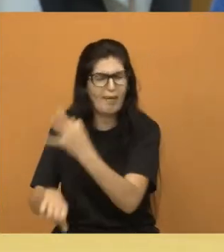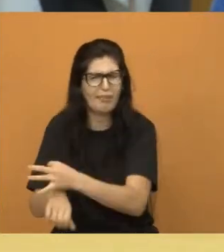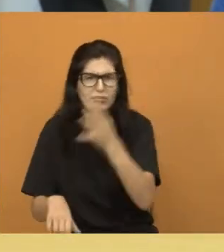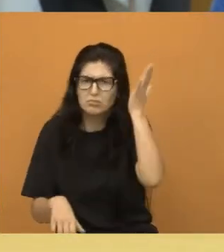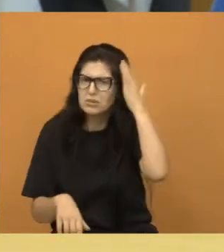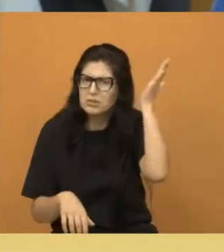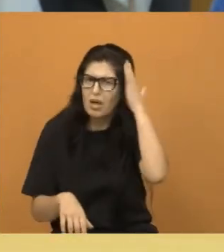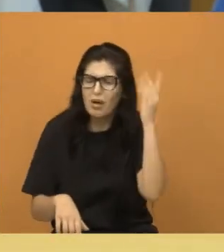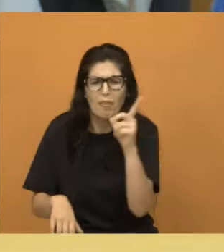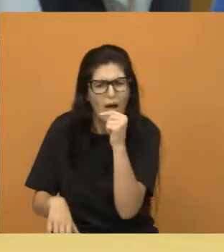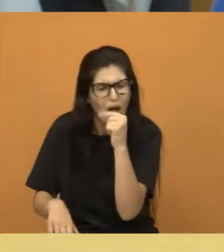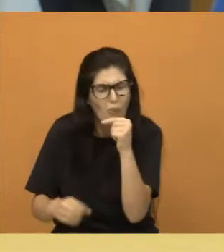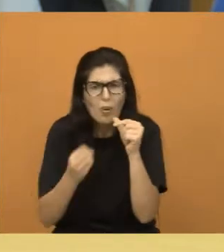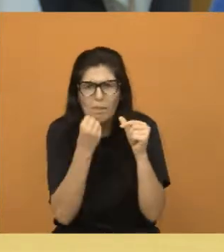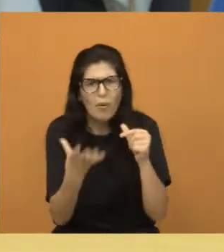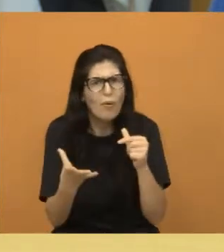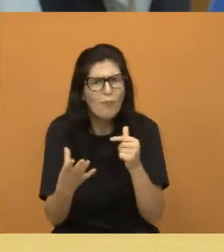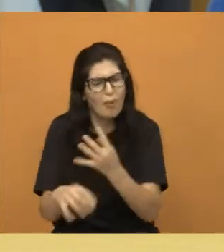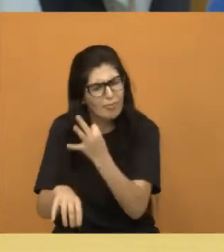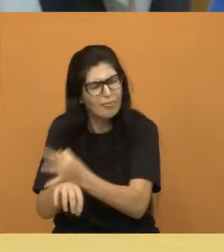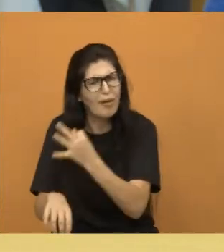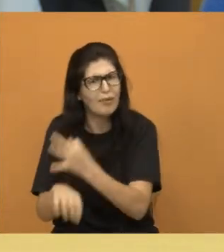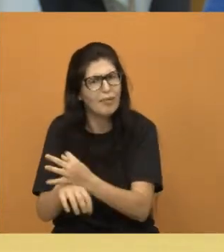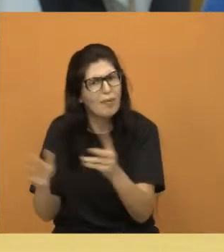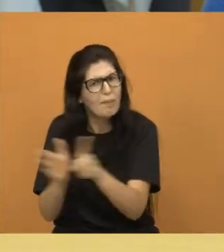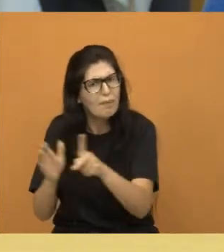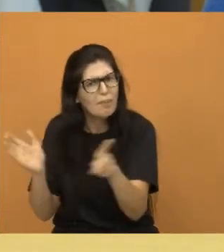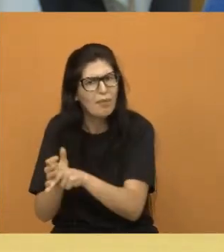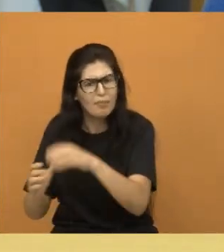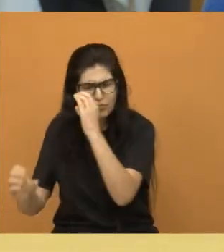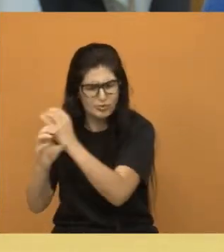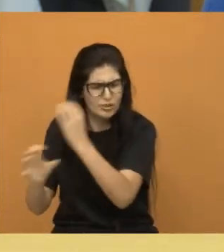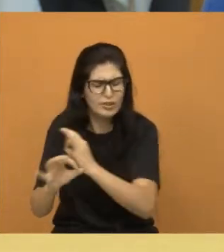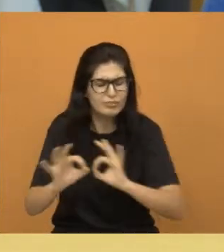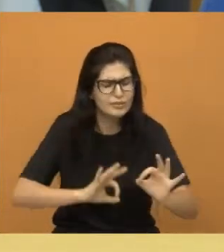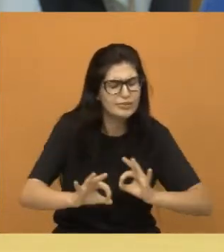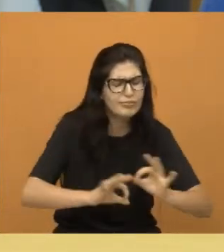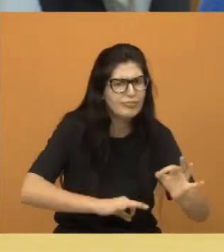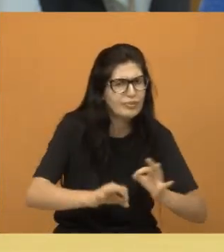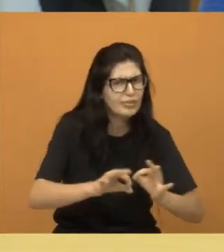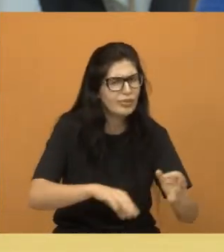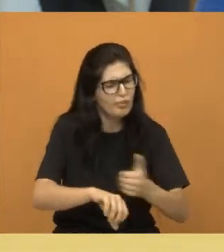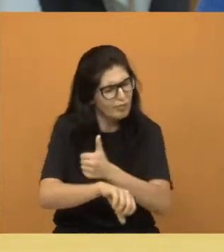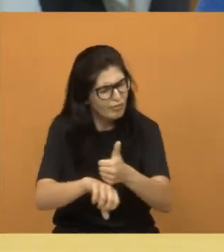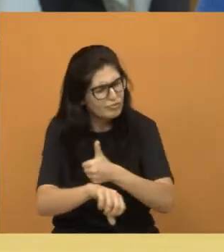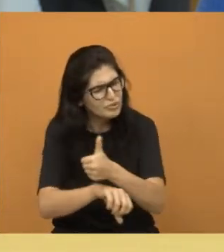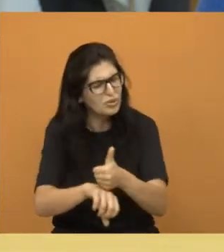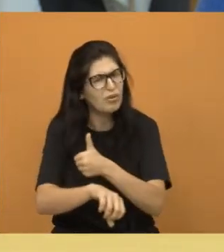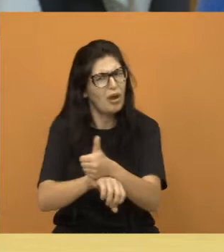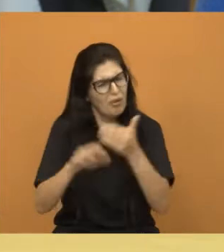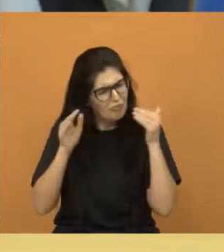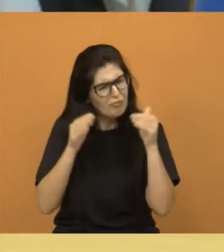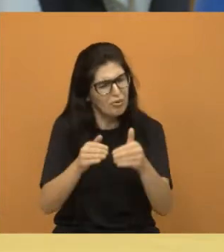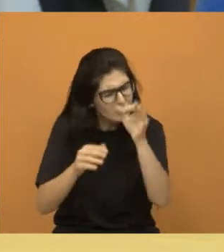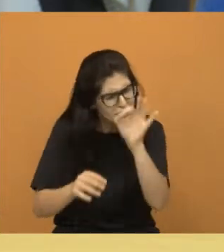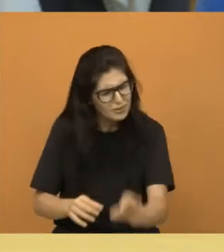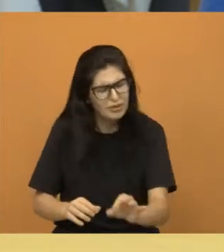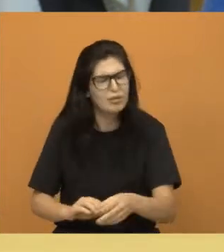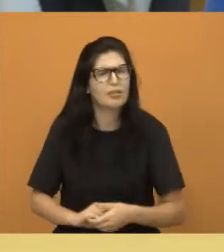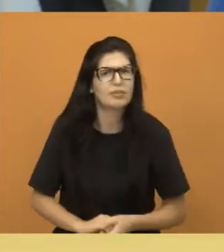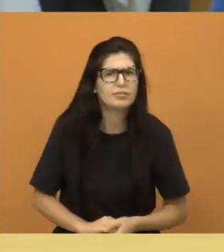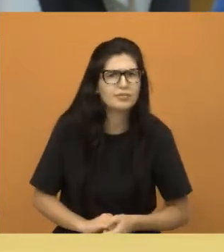a qualidade da água tem que ser o técnico, tem que ser o engenheiro. Então, o que tá sendo colocado aqui